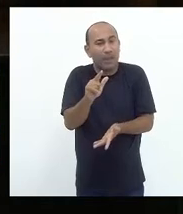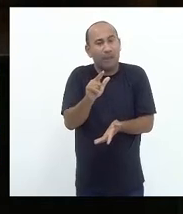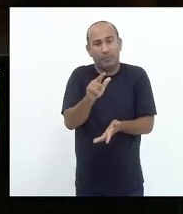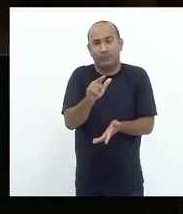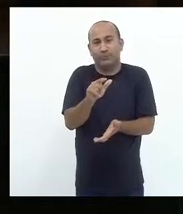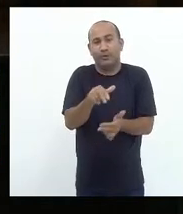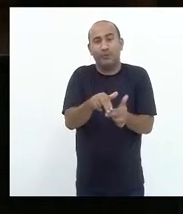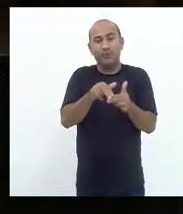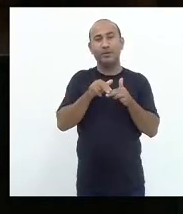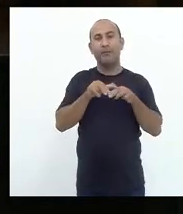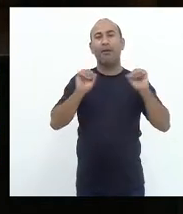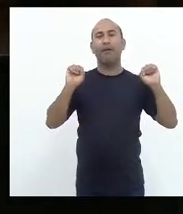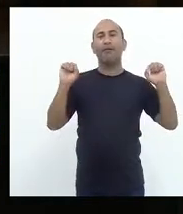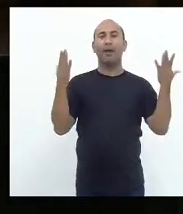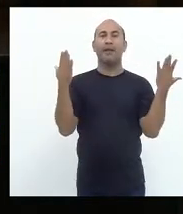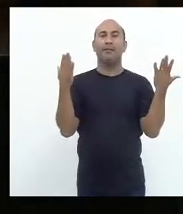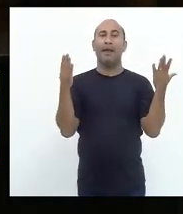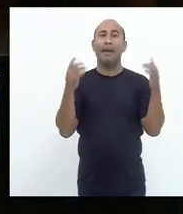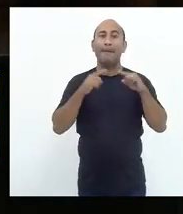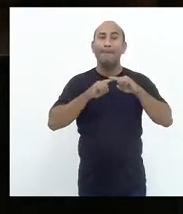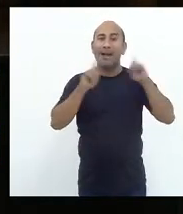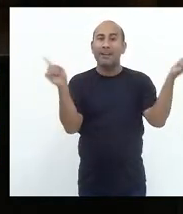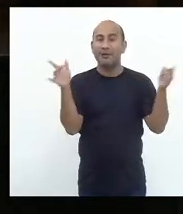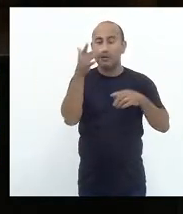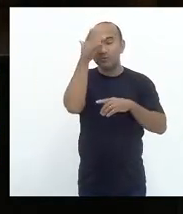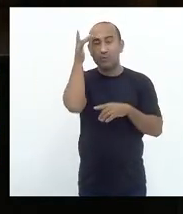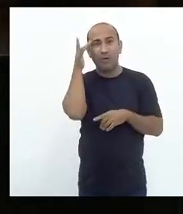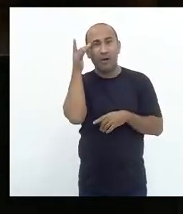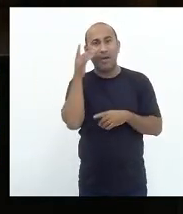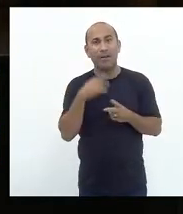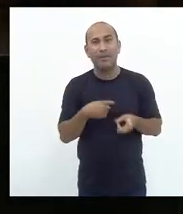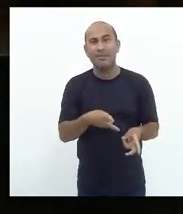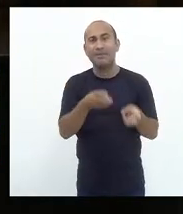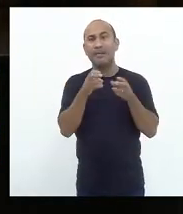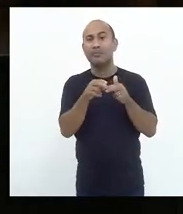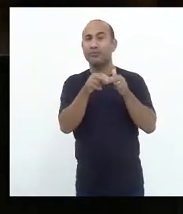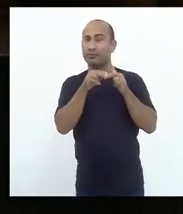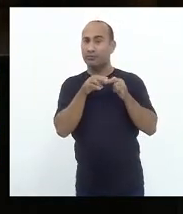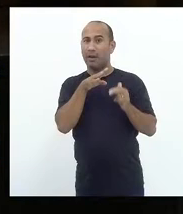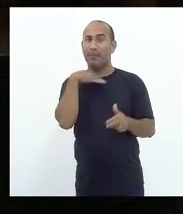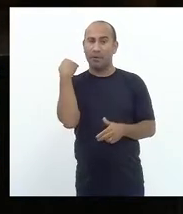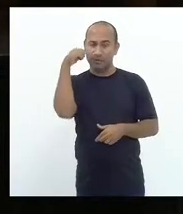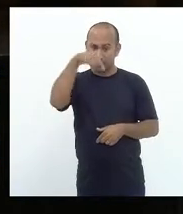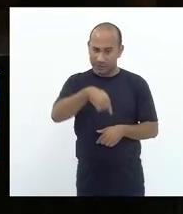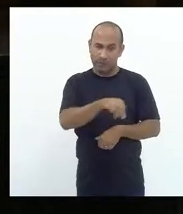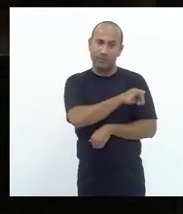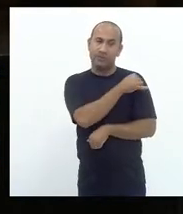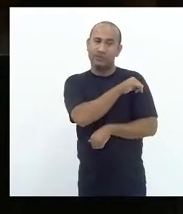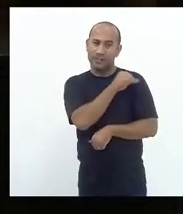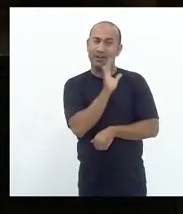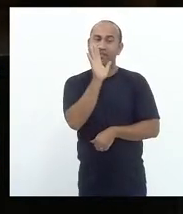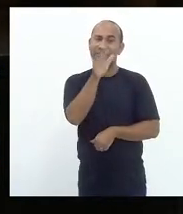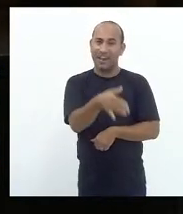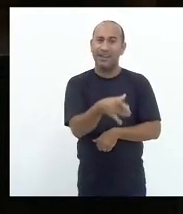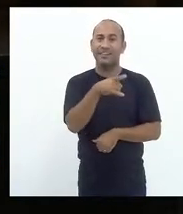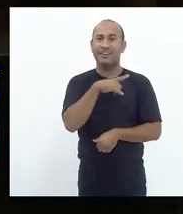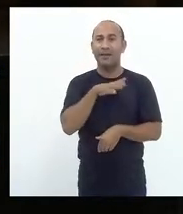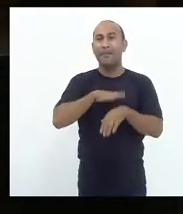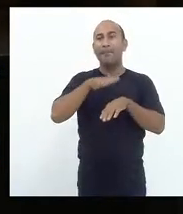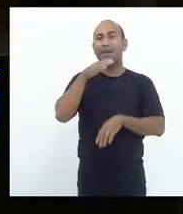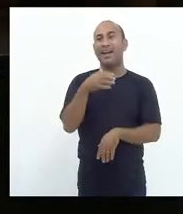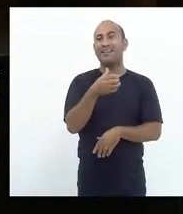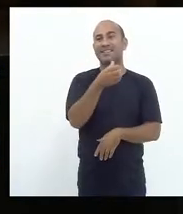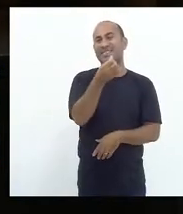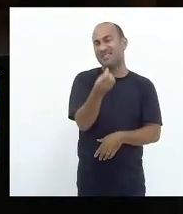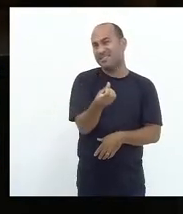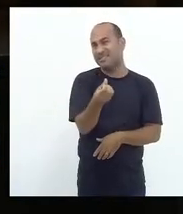para comemorar, mas ninguém faz a correlação dessas mortes, por exemplo, aqui no Rio de Janeiro, já que passamos de mais de